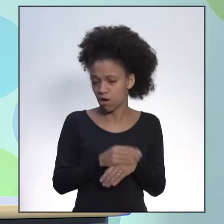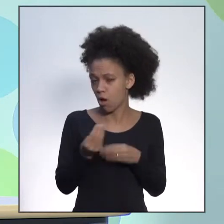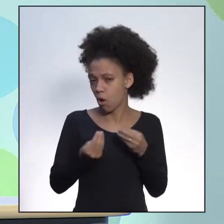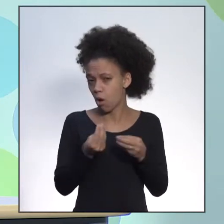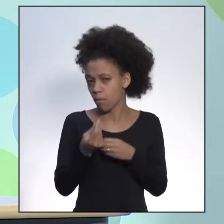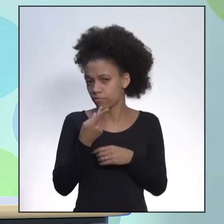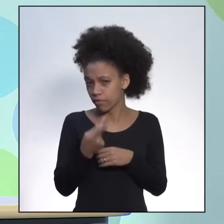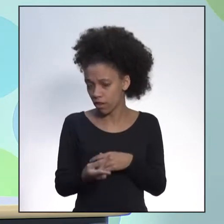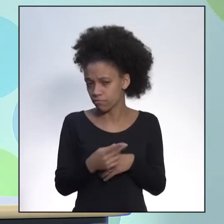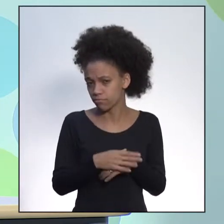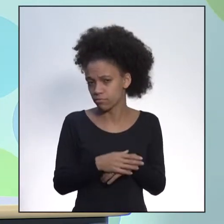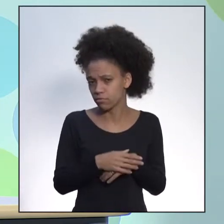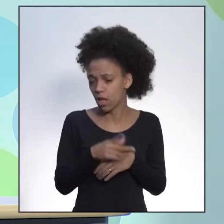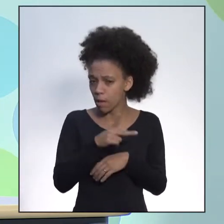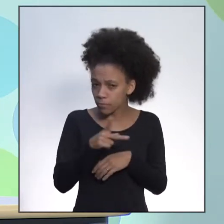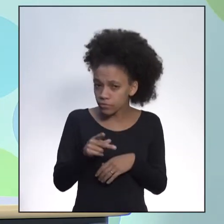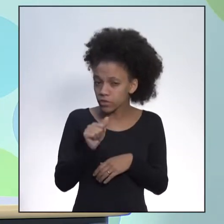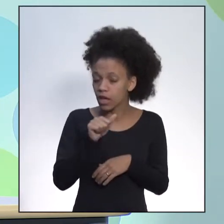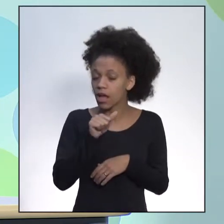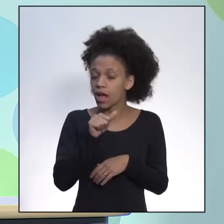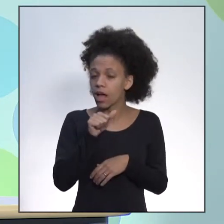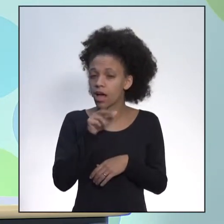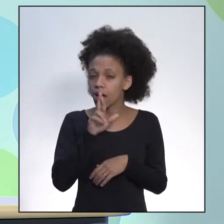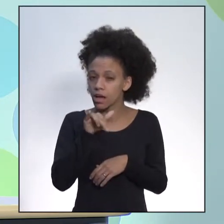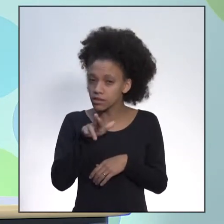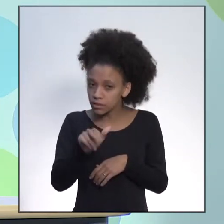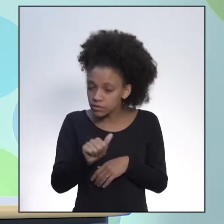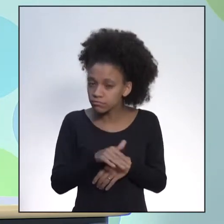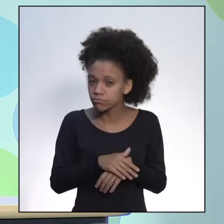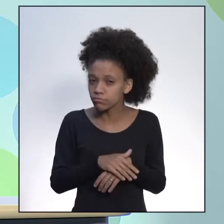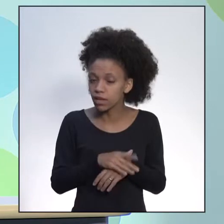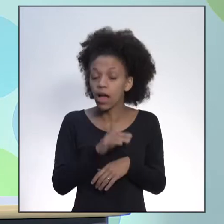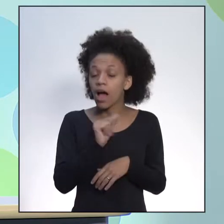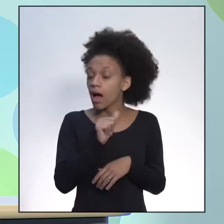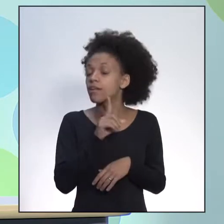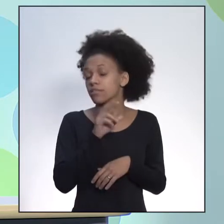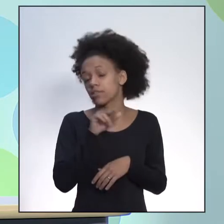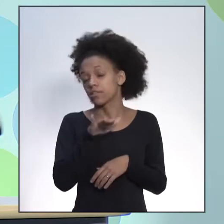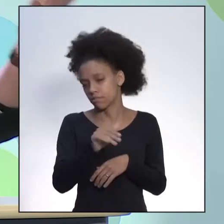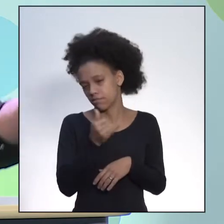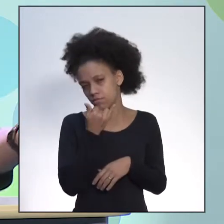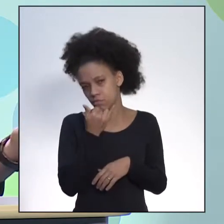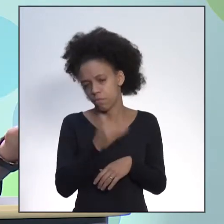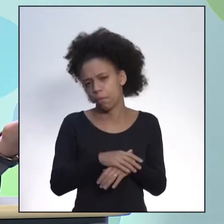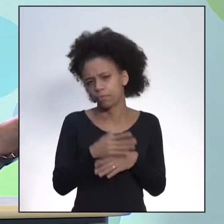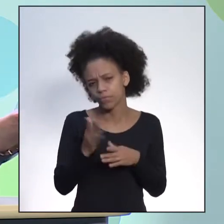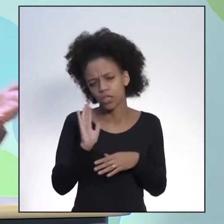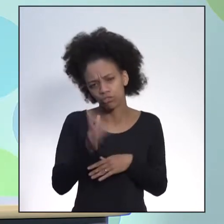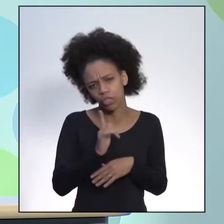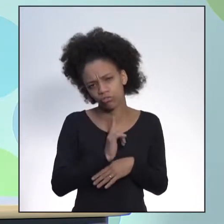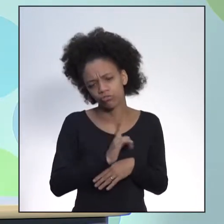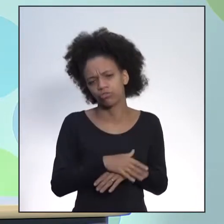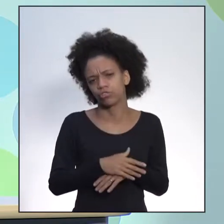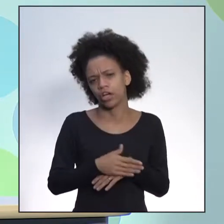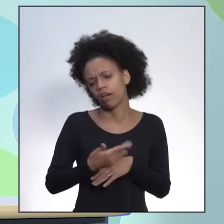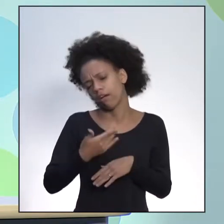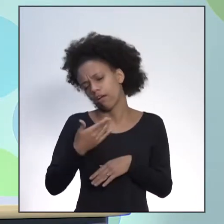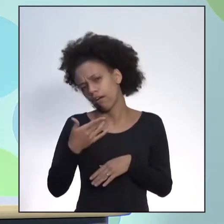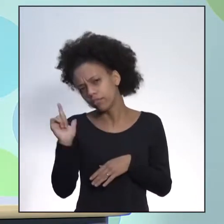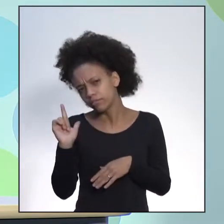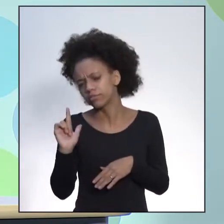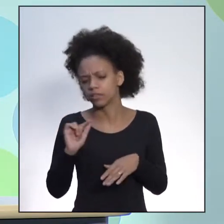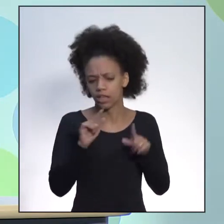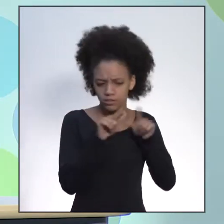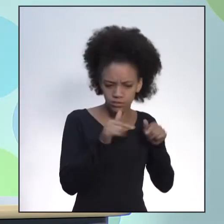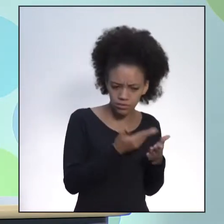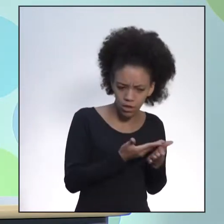disse a professora Adriana, isso é o que já tínhamos em sala de aula. O que mudou aqui,